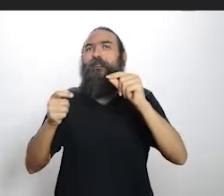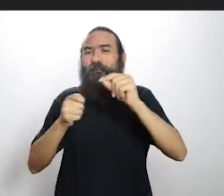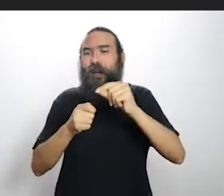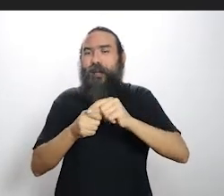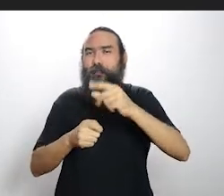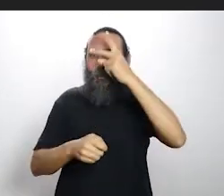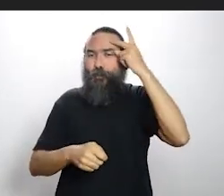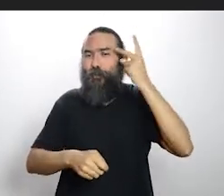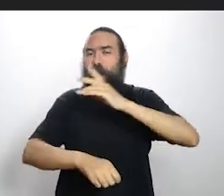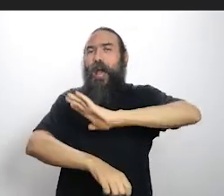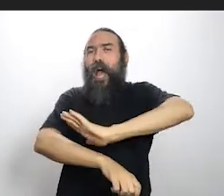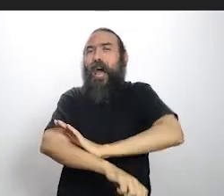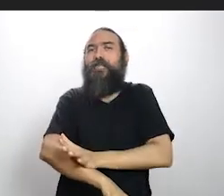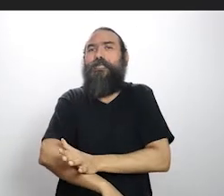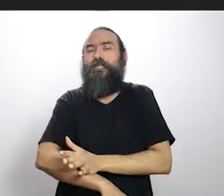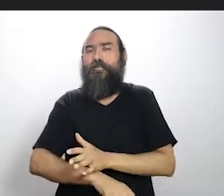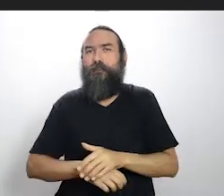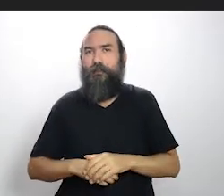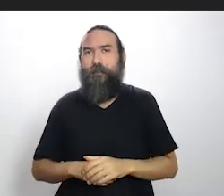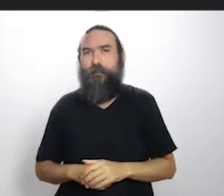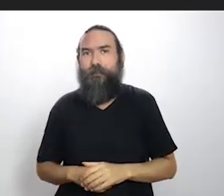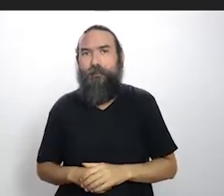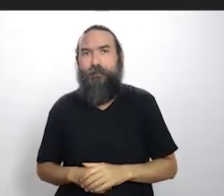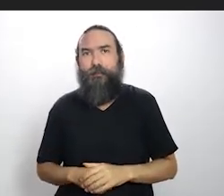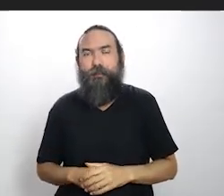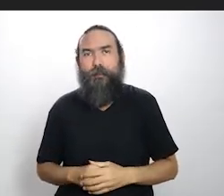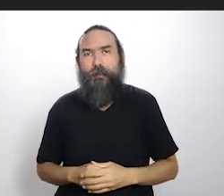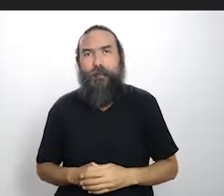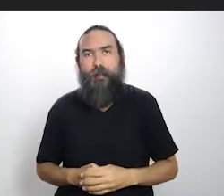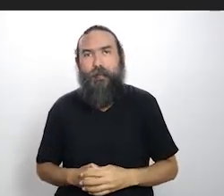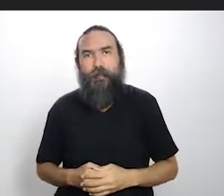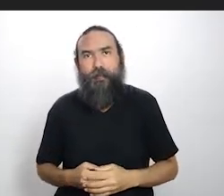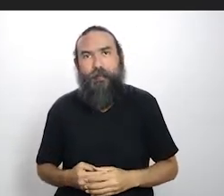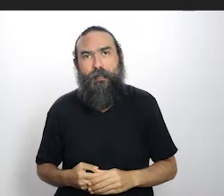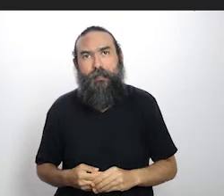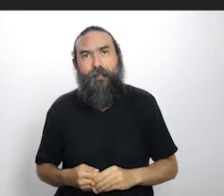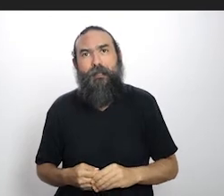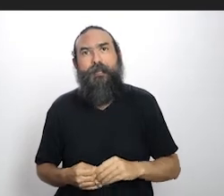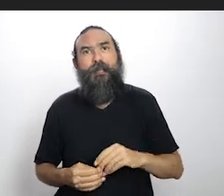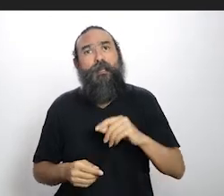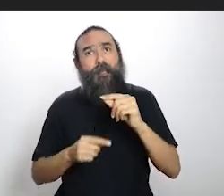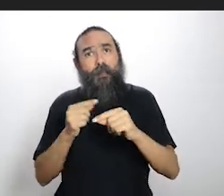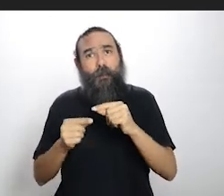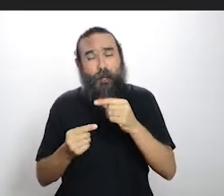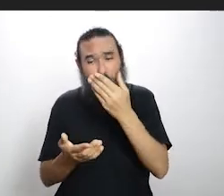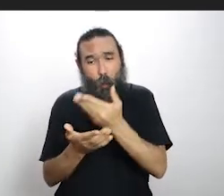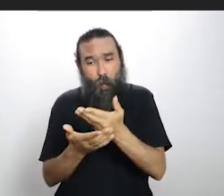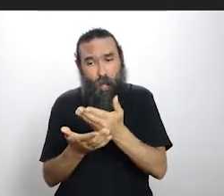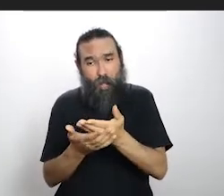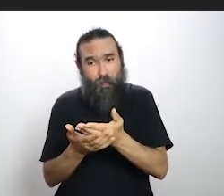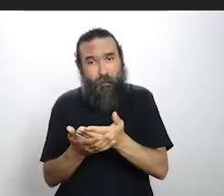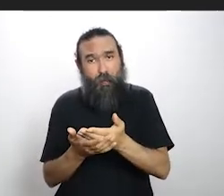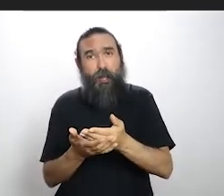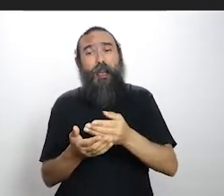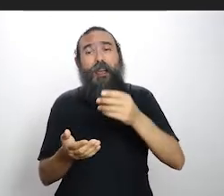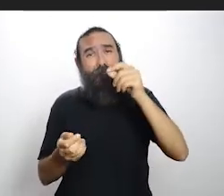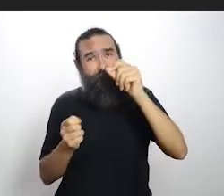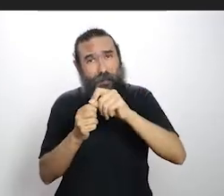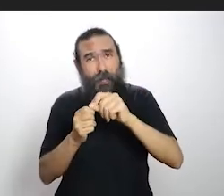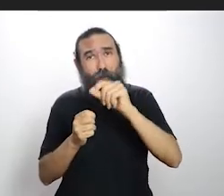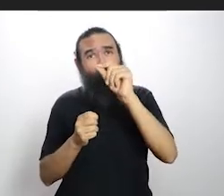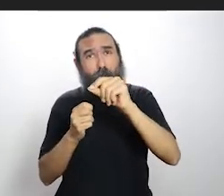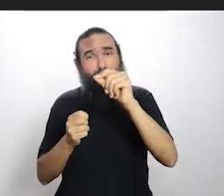acumular ainda mais preconceitos e estereótipos na formação daquela consciência? Então, também sempre